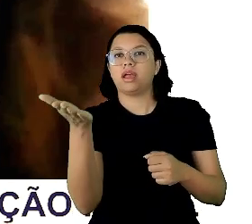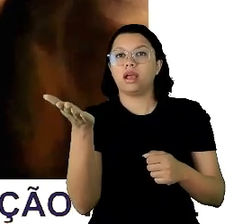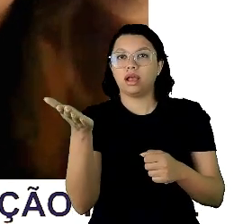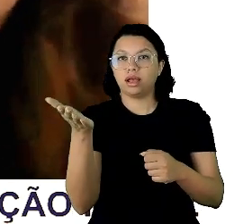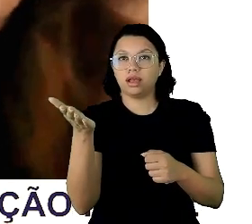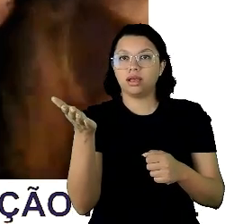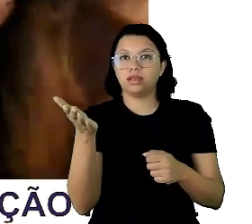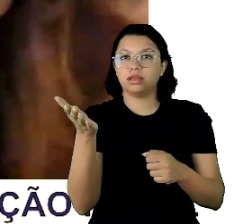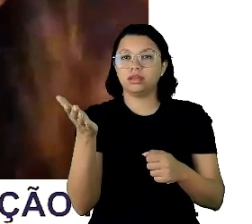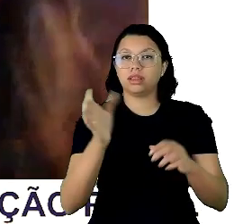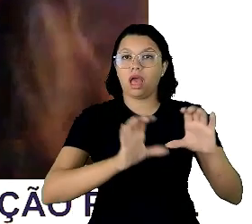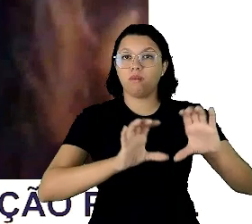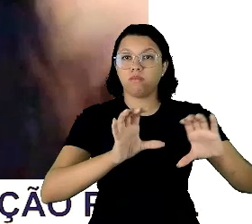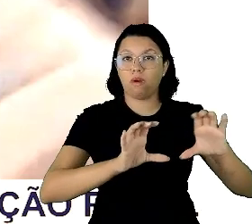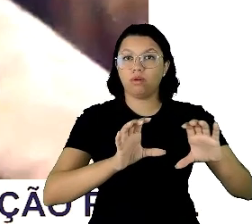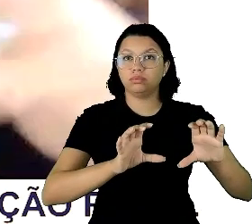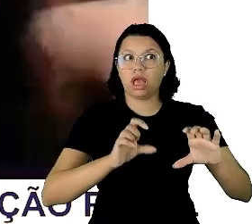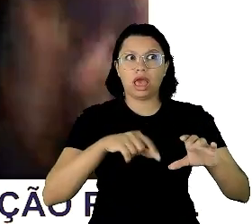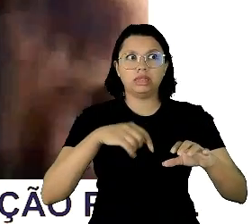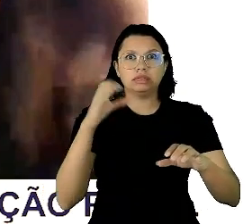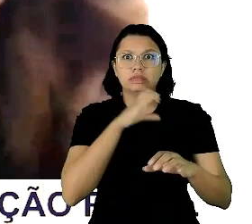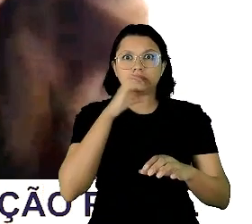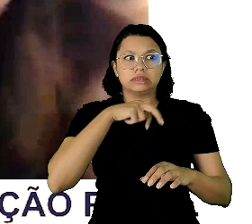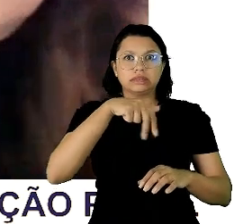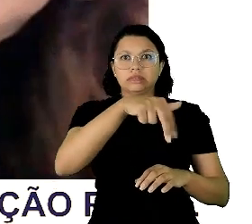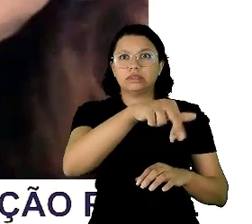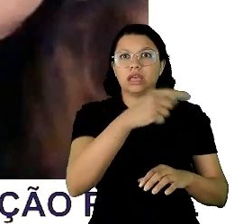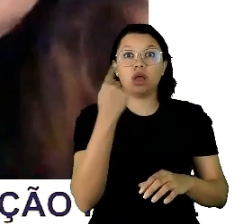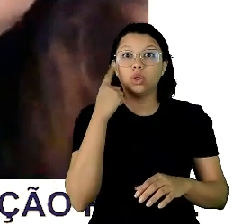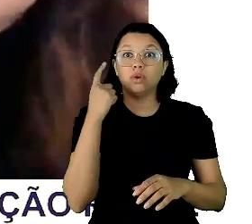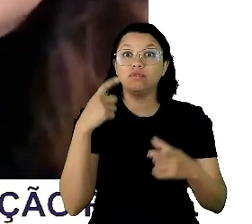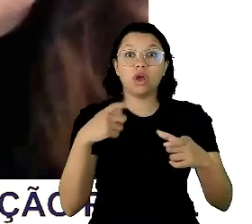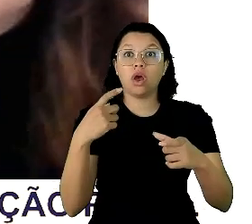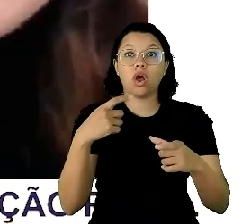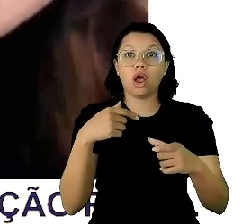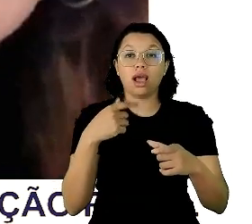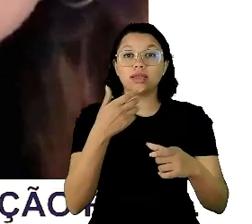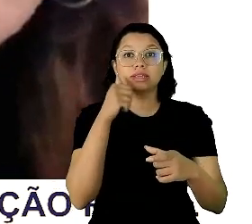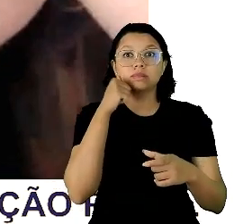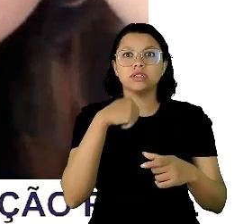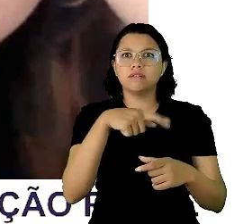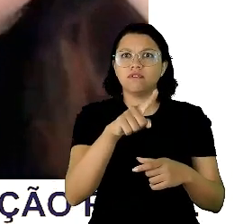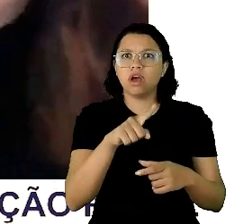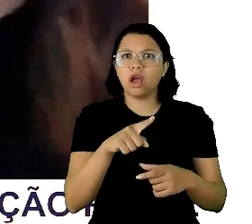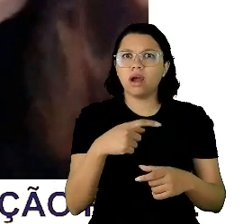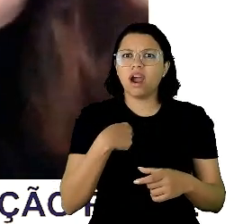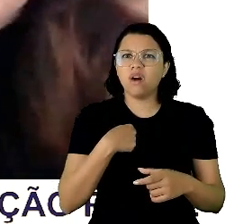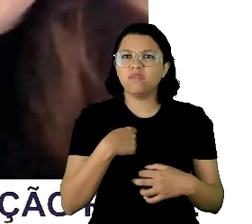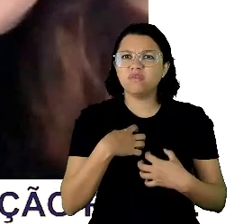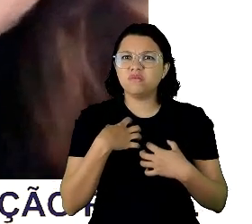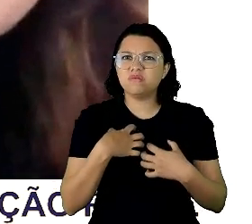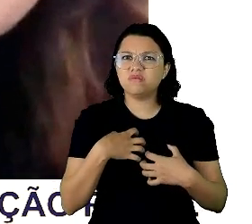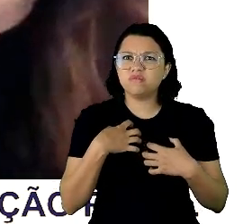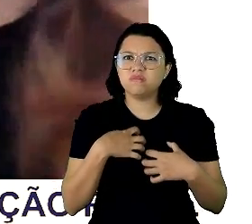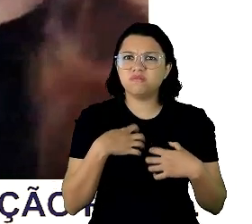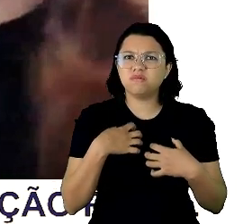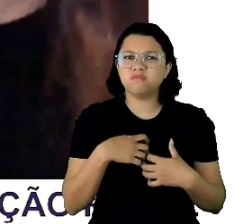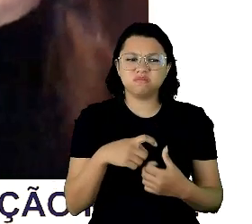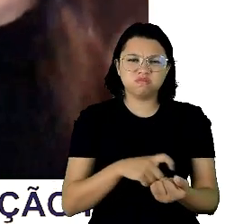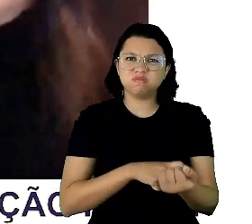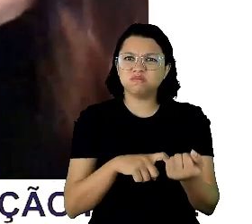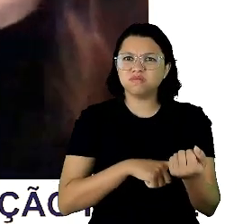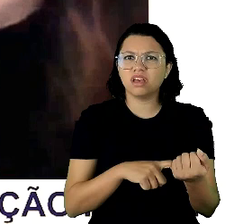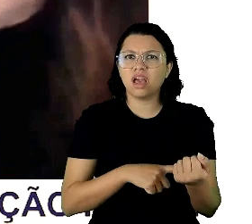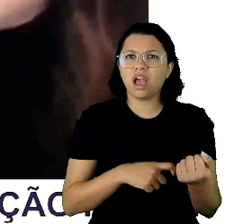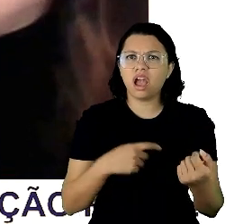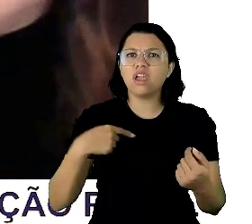as meninas saíram correndo, eu não vi onde que as meninas foram, mas eu fiquei tão possessa. Eu fui